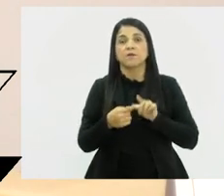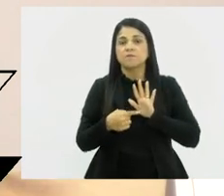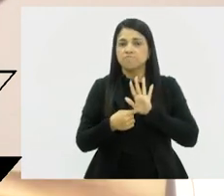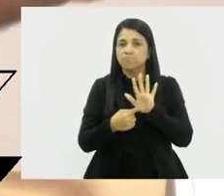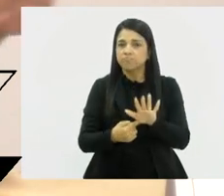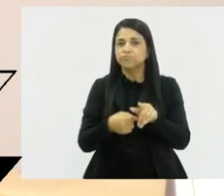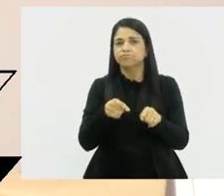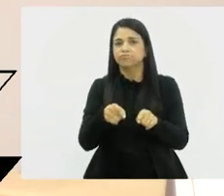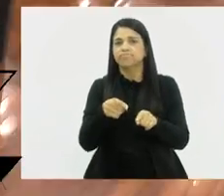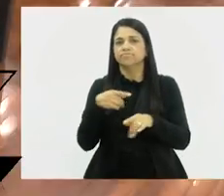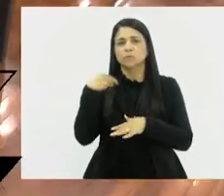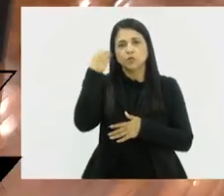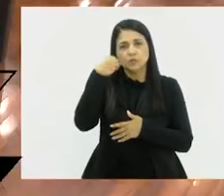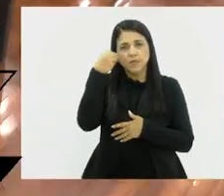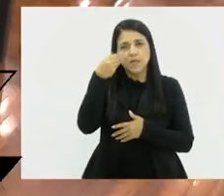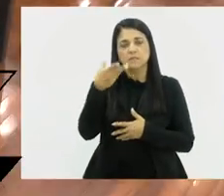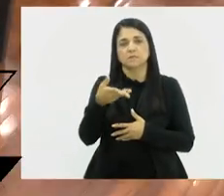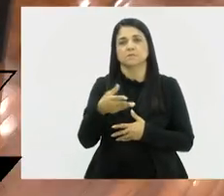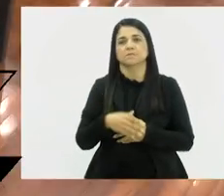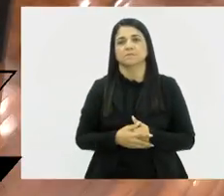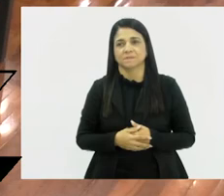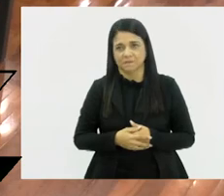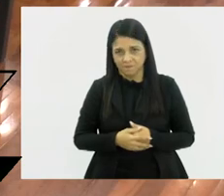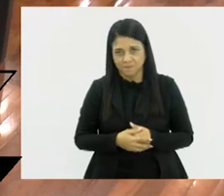seu aporte, a sua experiência.